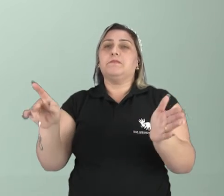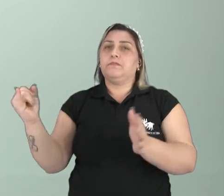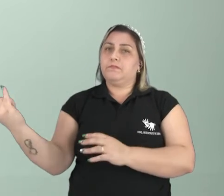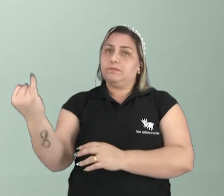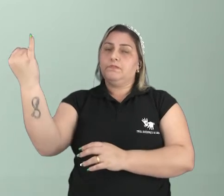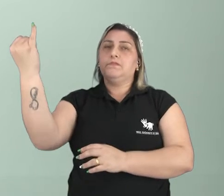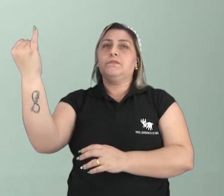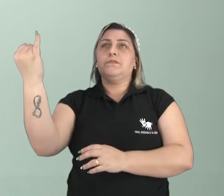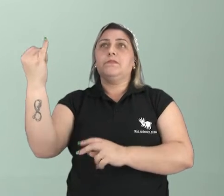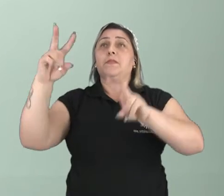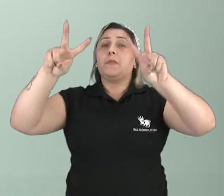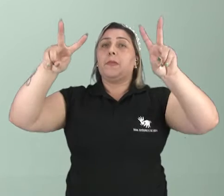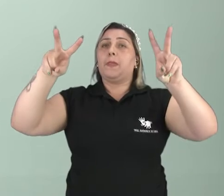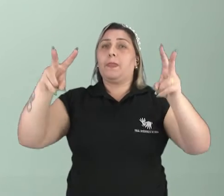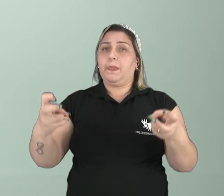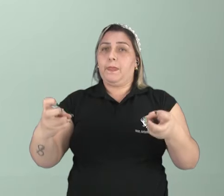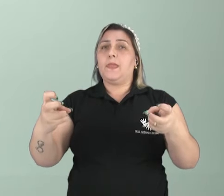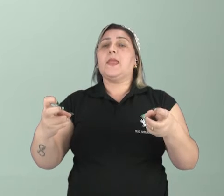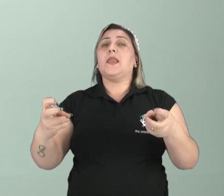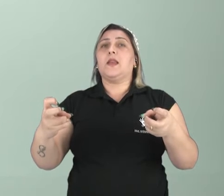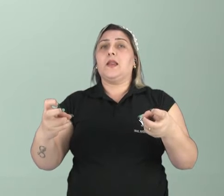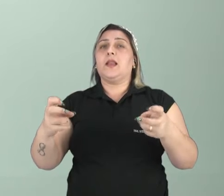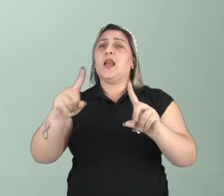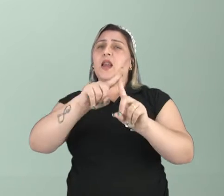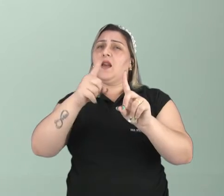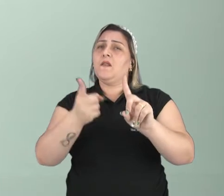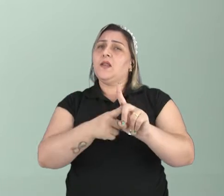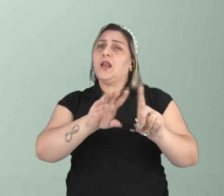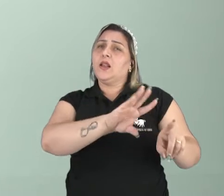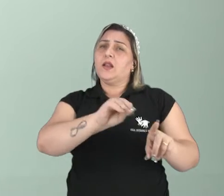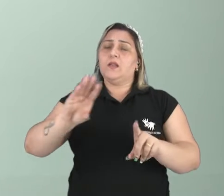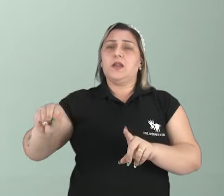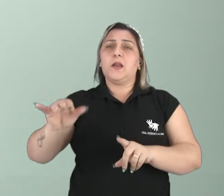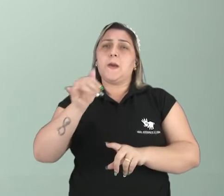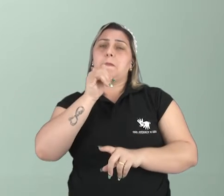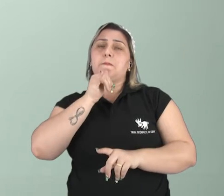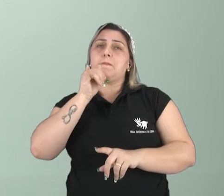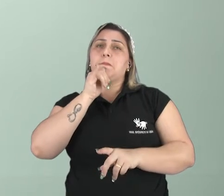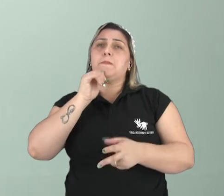Temas polêmicos, por exemplo, gravidez na adolescência, por exemplo,